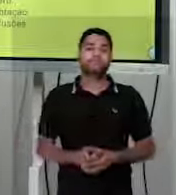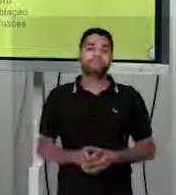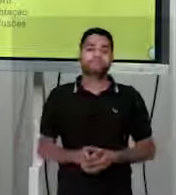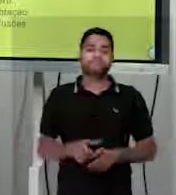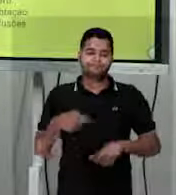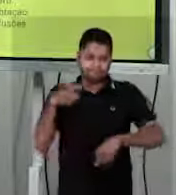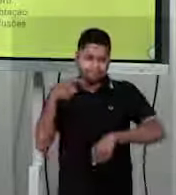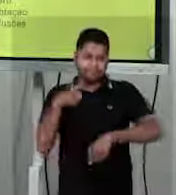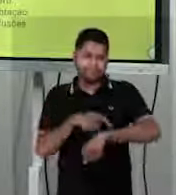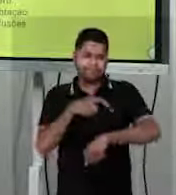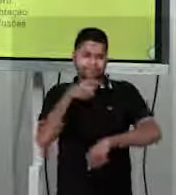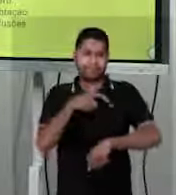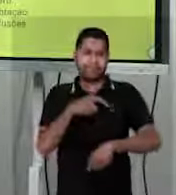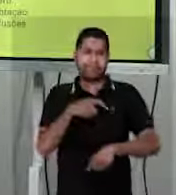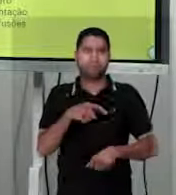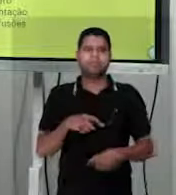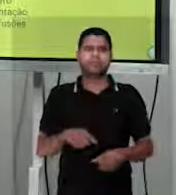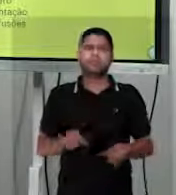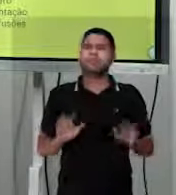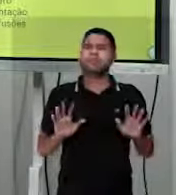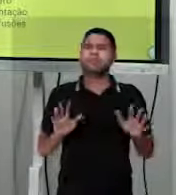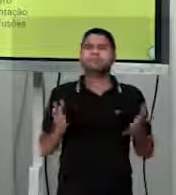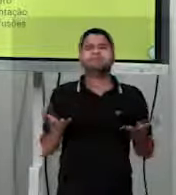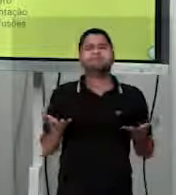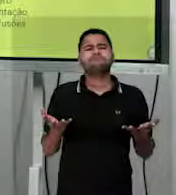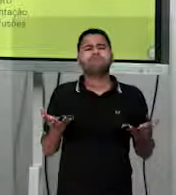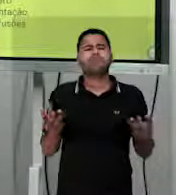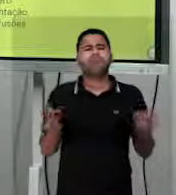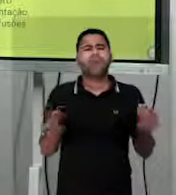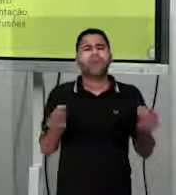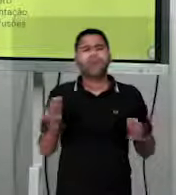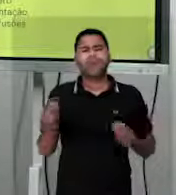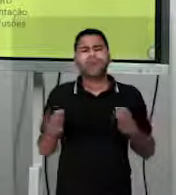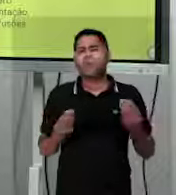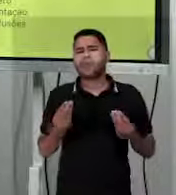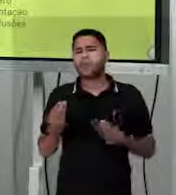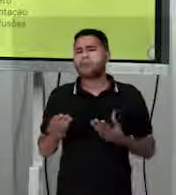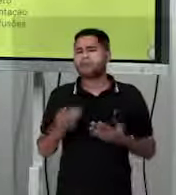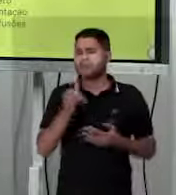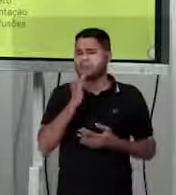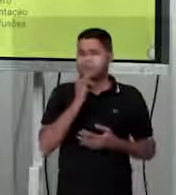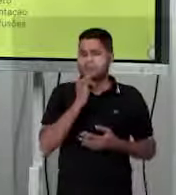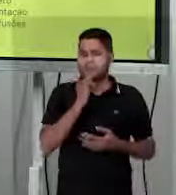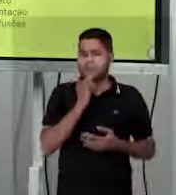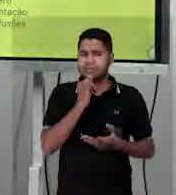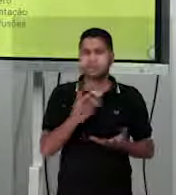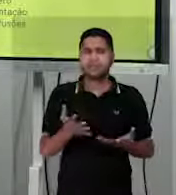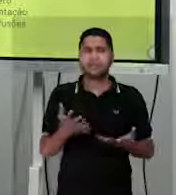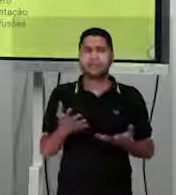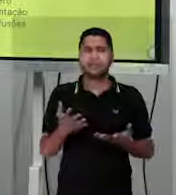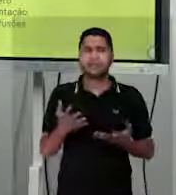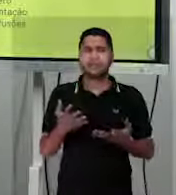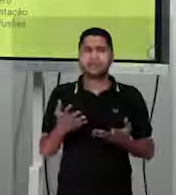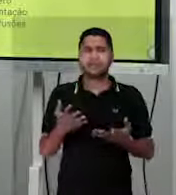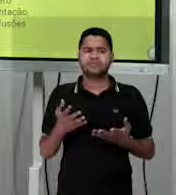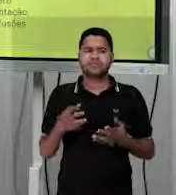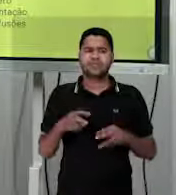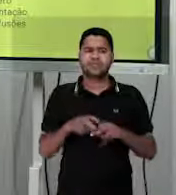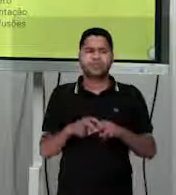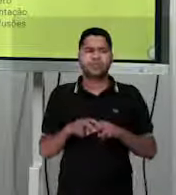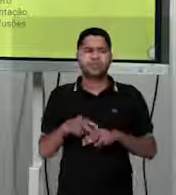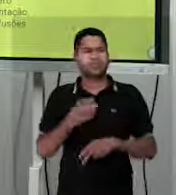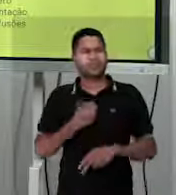normalmente, né, vocês podem estar se perguntando assim, mas como que ele pica e ela é transmitida através da